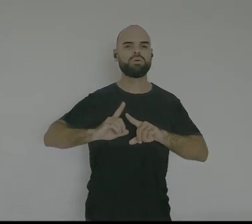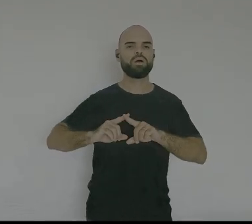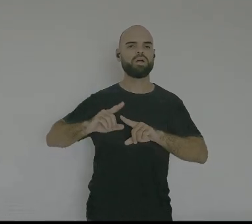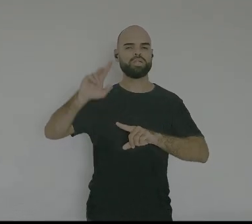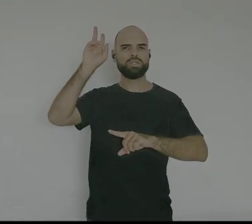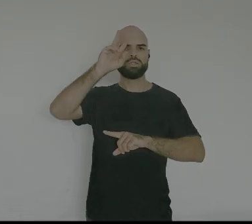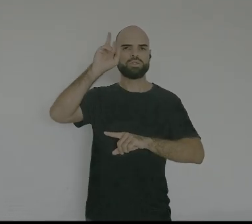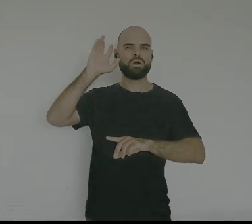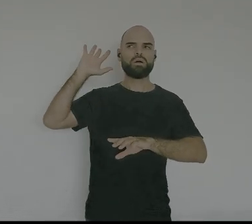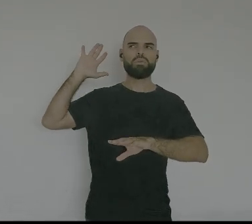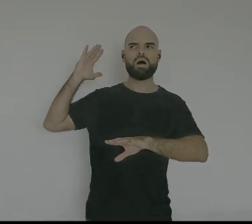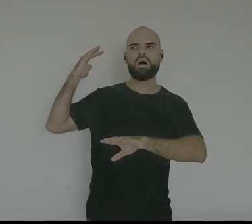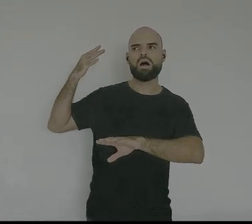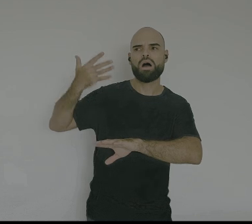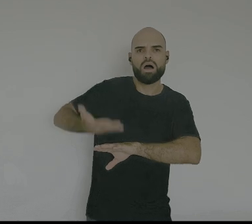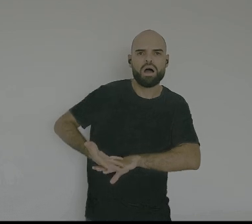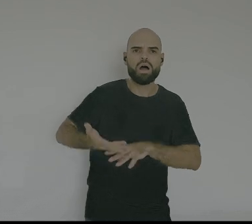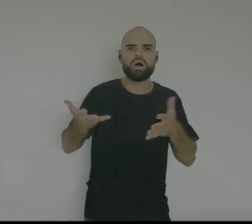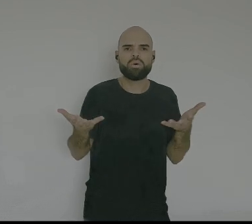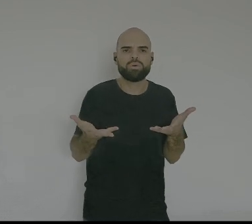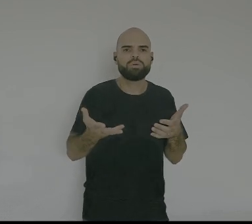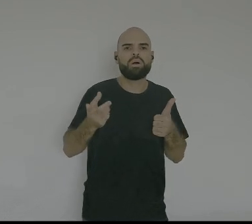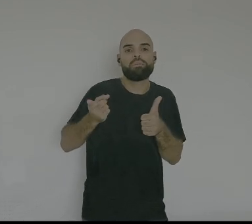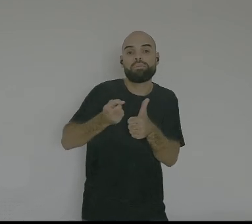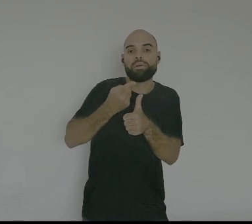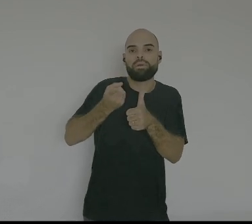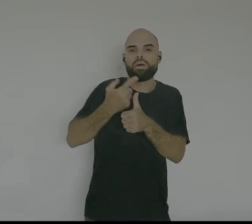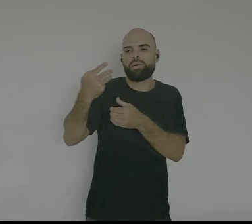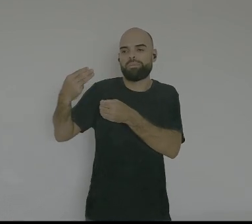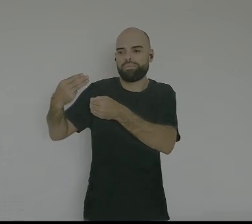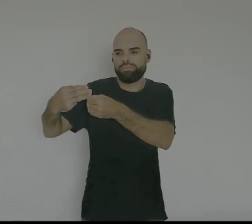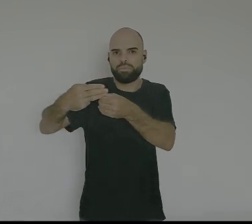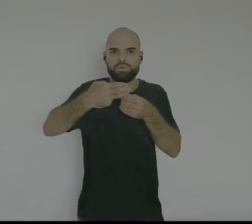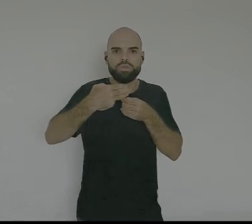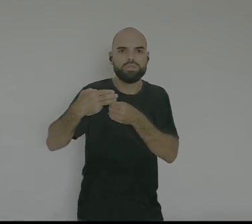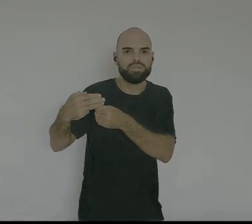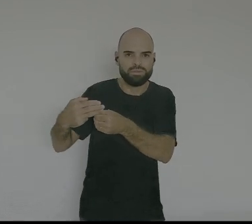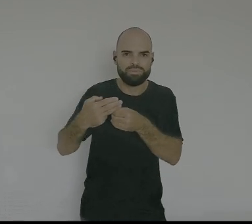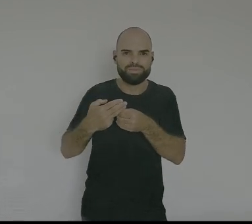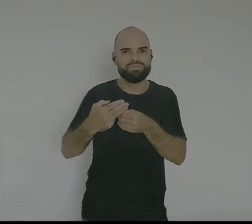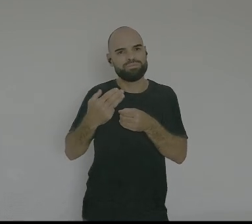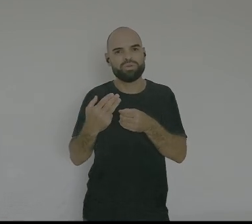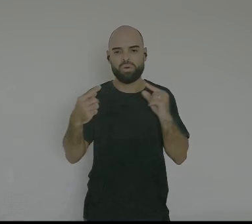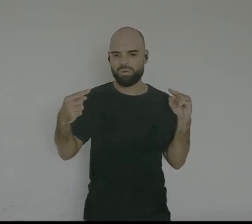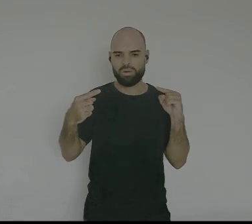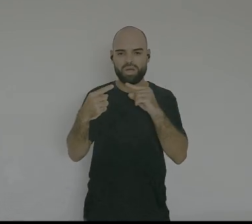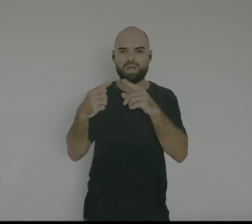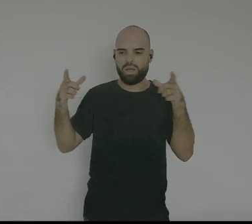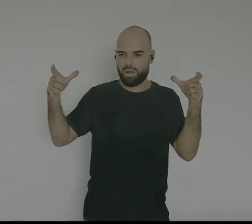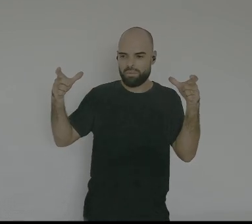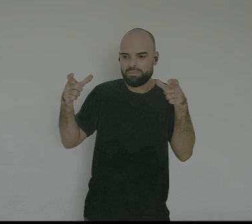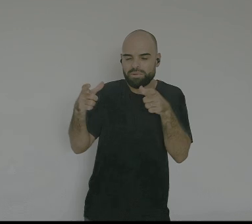Porque historicamente nós começamos a trabalhar com os municípios, depois nós passamos a